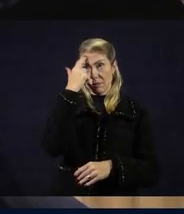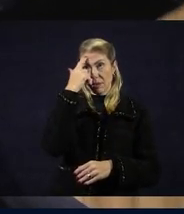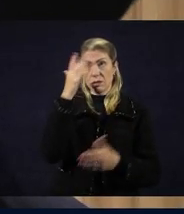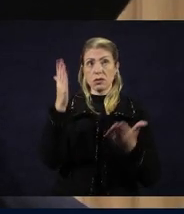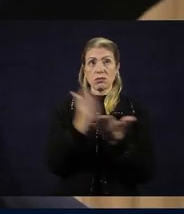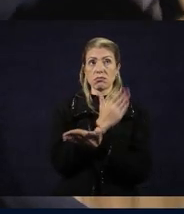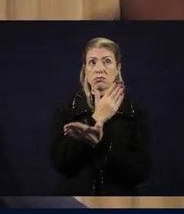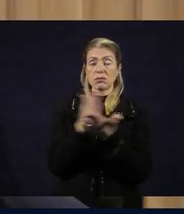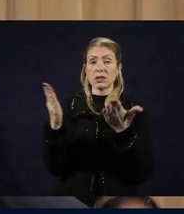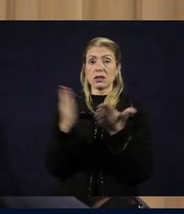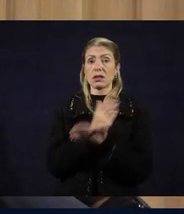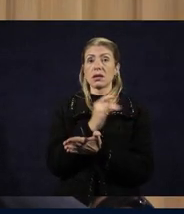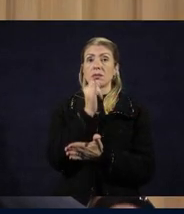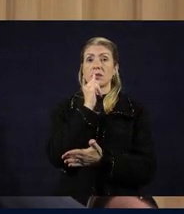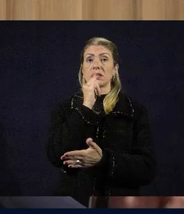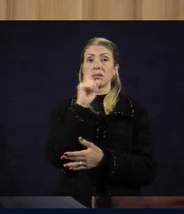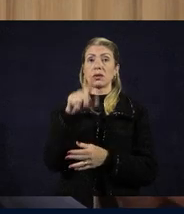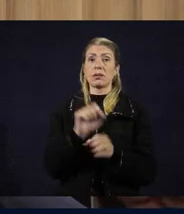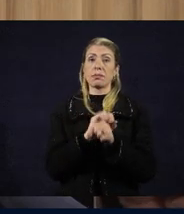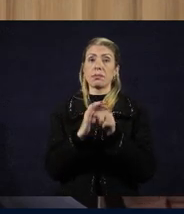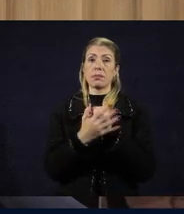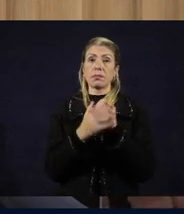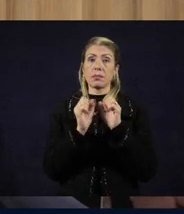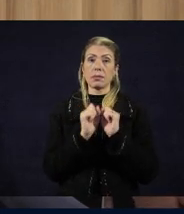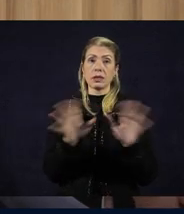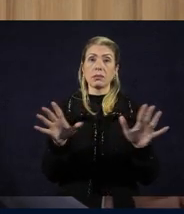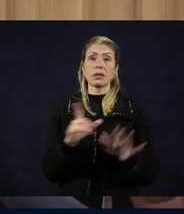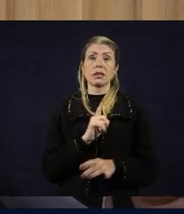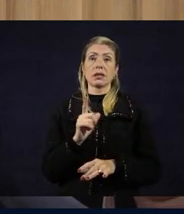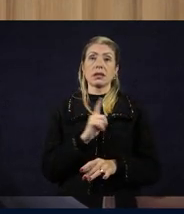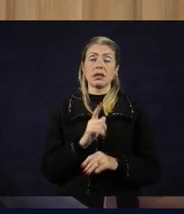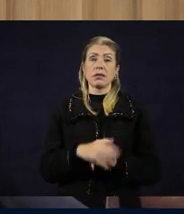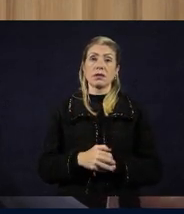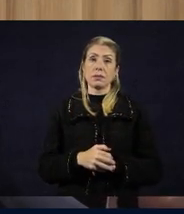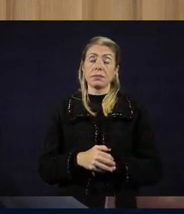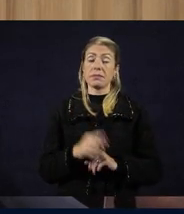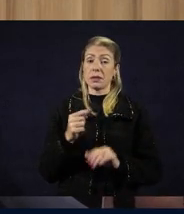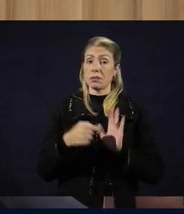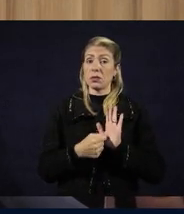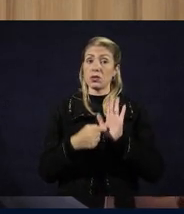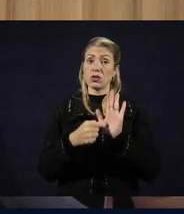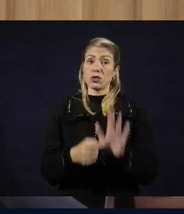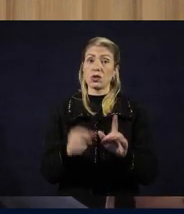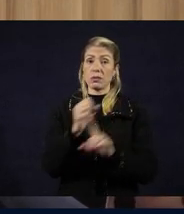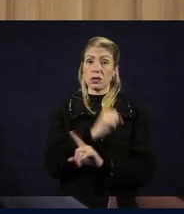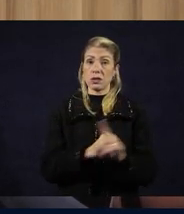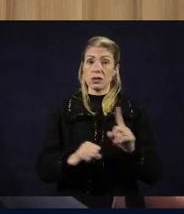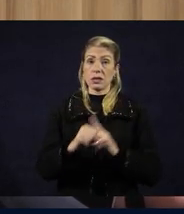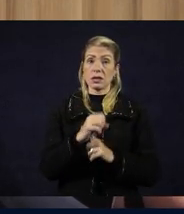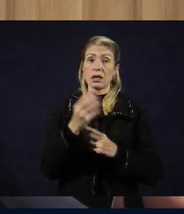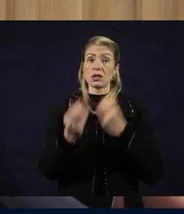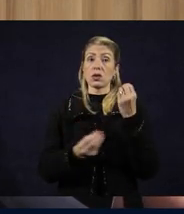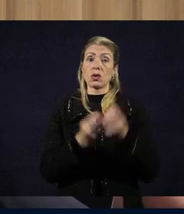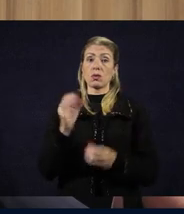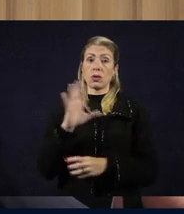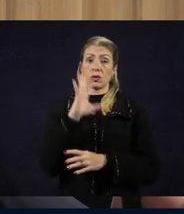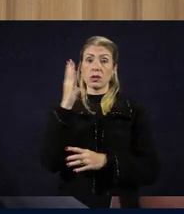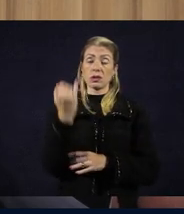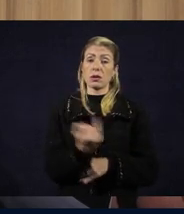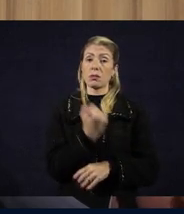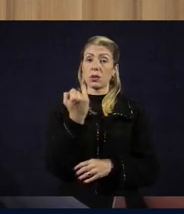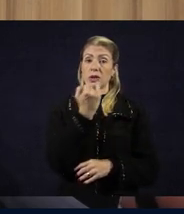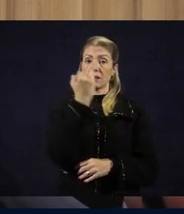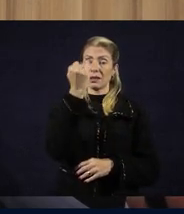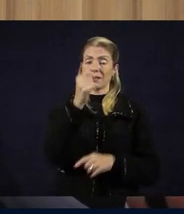águas muito importante que foi a pandemia tá a pandemia mostrou para a sociedade civil como um todo a importância do agronegócio